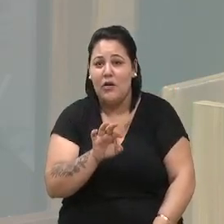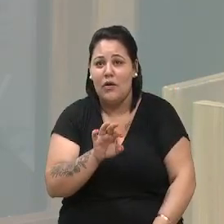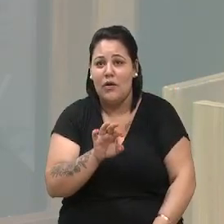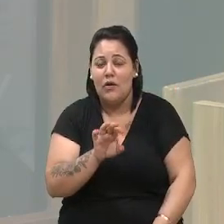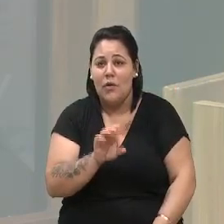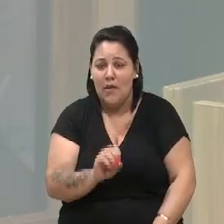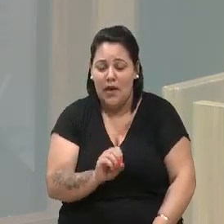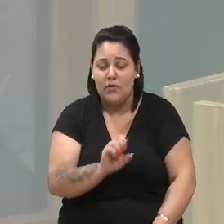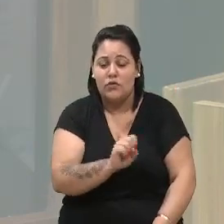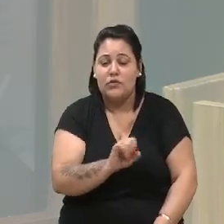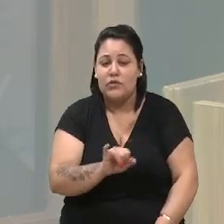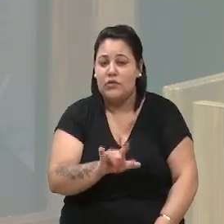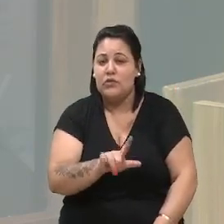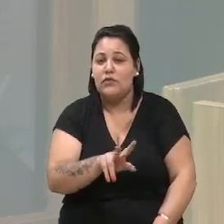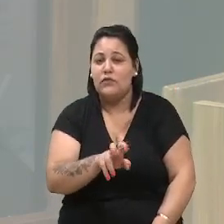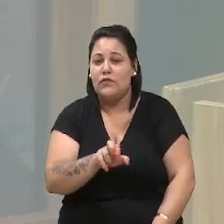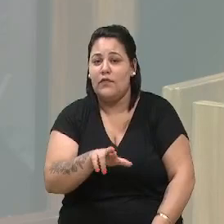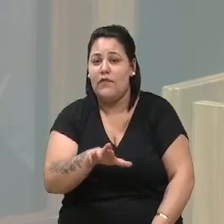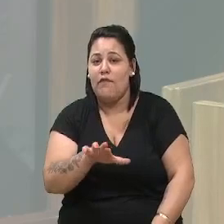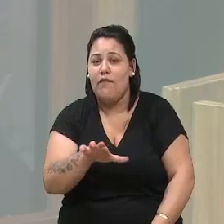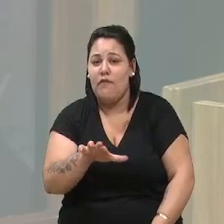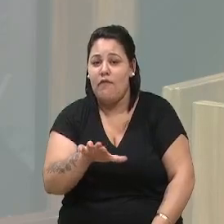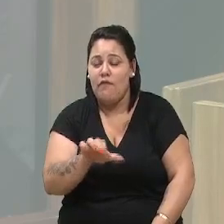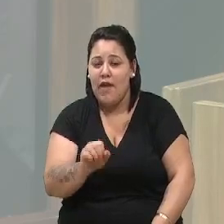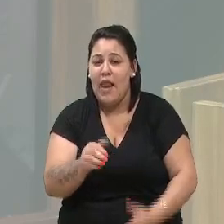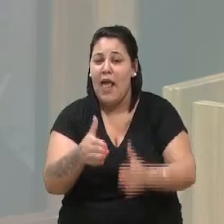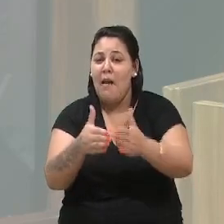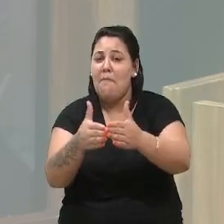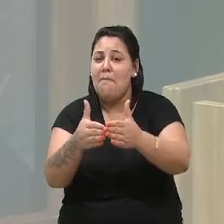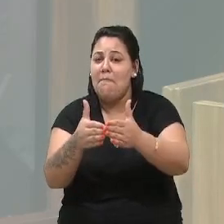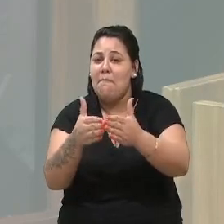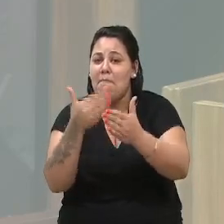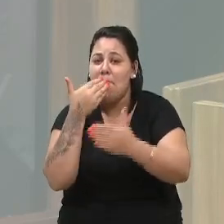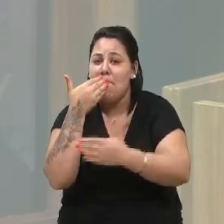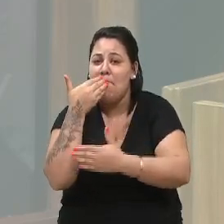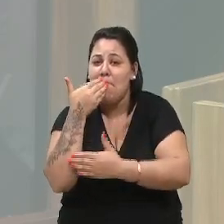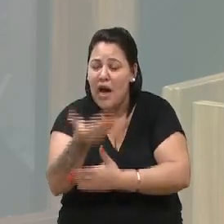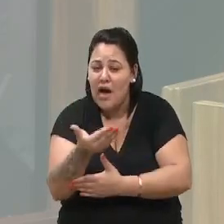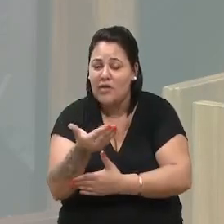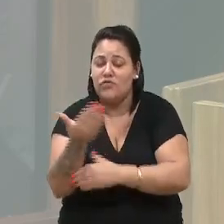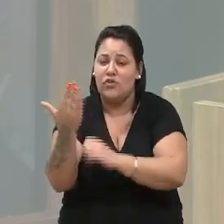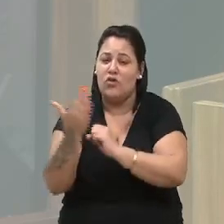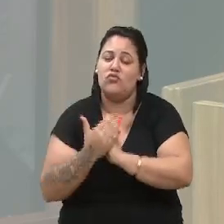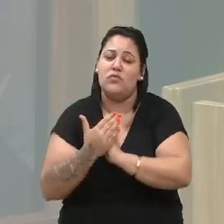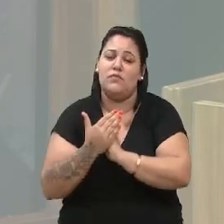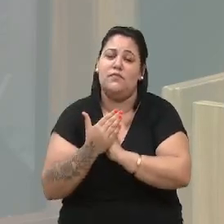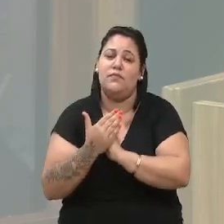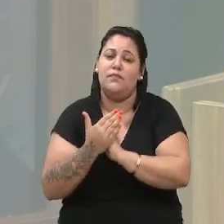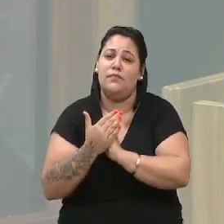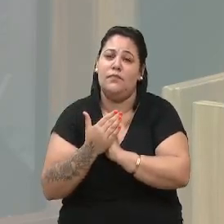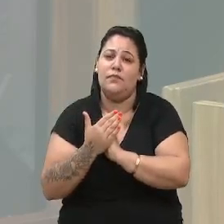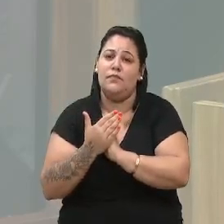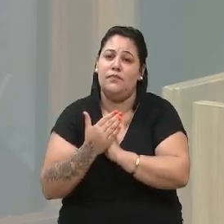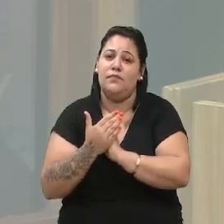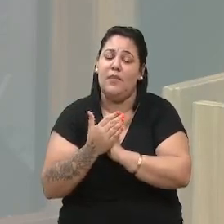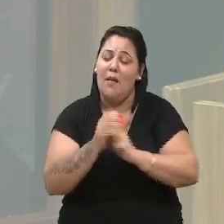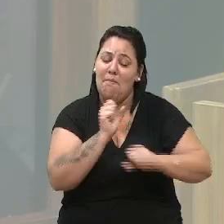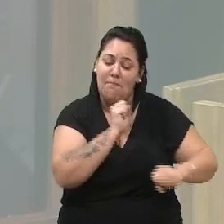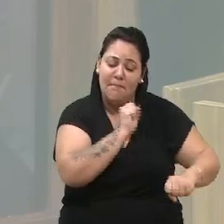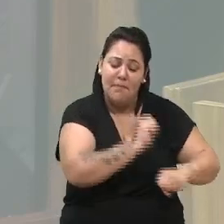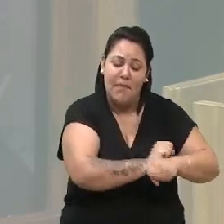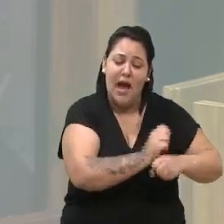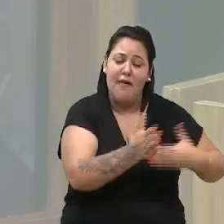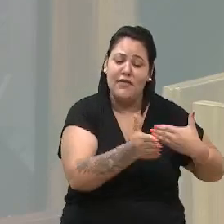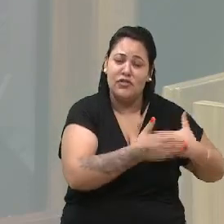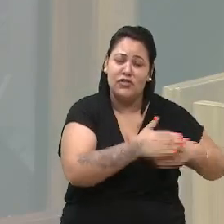Governador Roberto Silveira, clama por uma resolução. Está interditado o ginásio, os banheiros estão